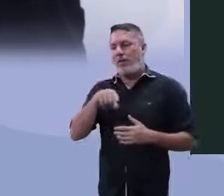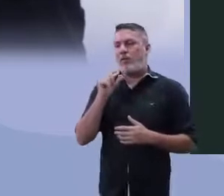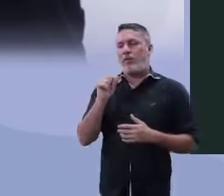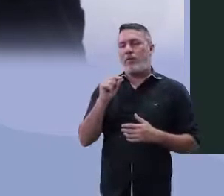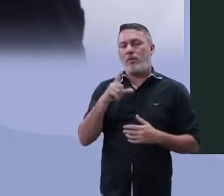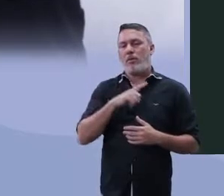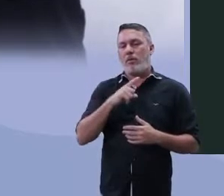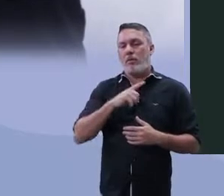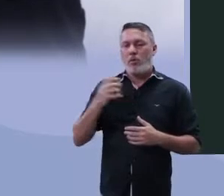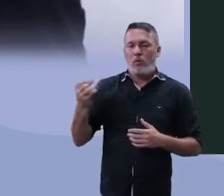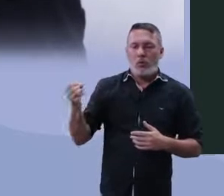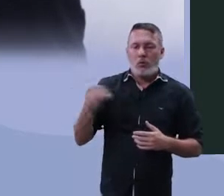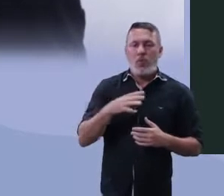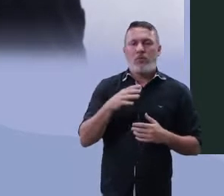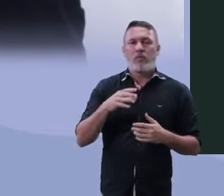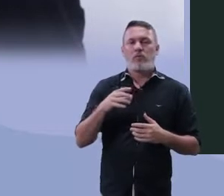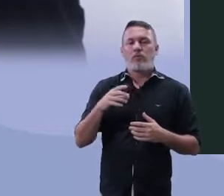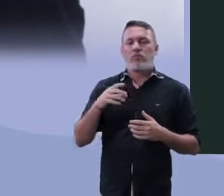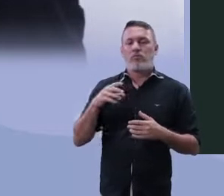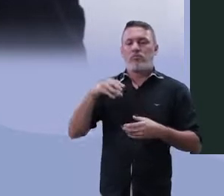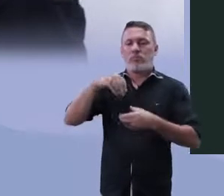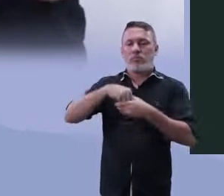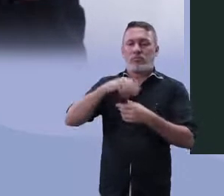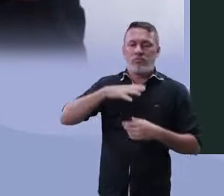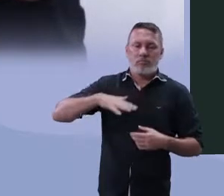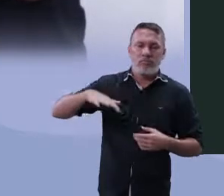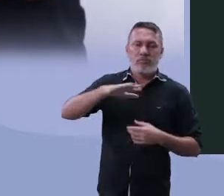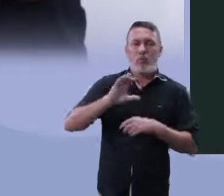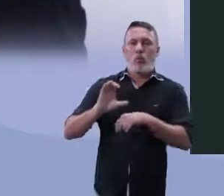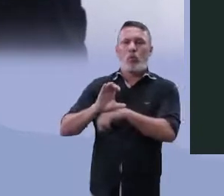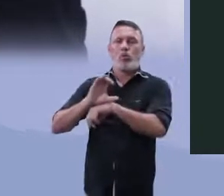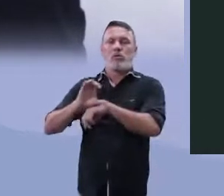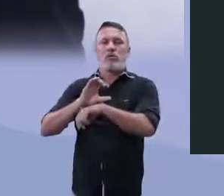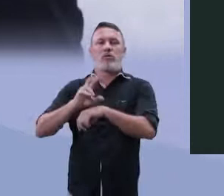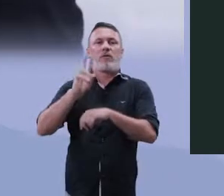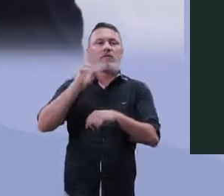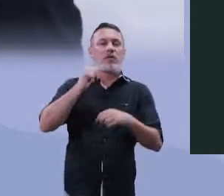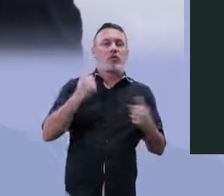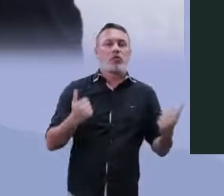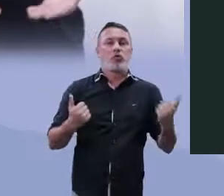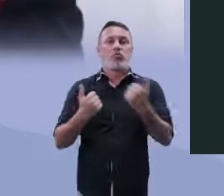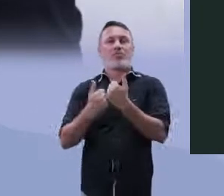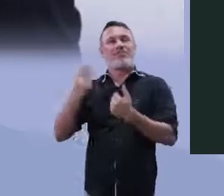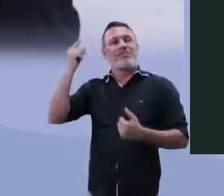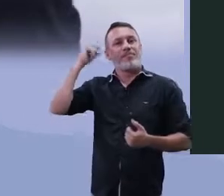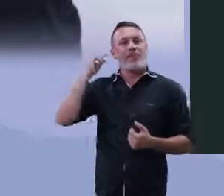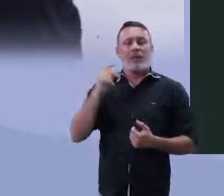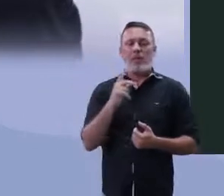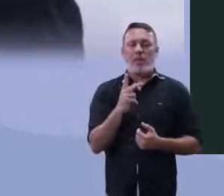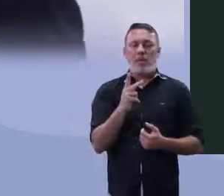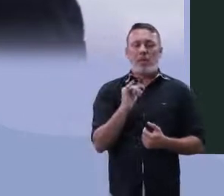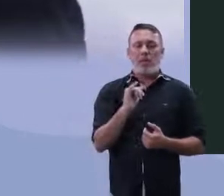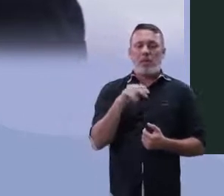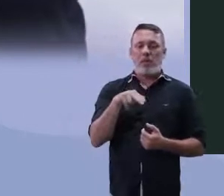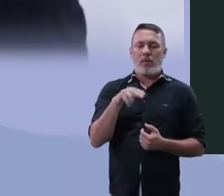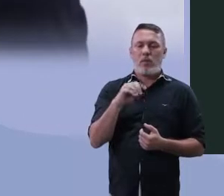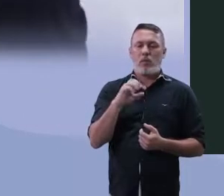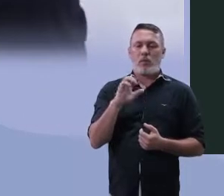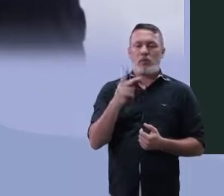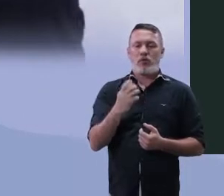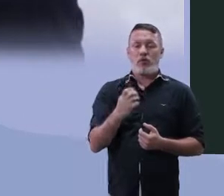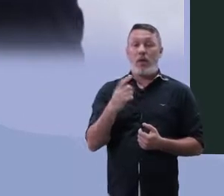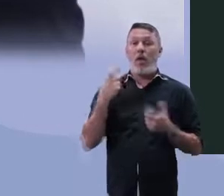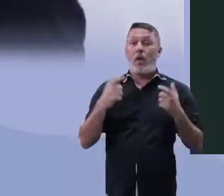aprovação, né, da formação de uma nova Assembleia Constituinte para substituir a Constituição que era da época do Pinochet. Então,